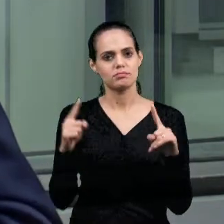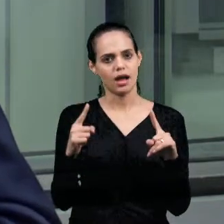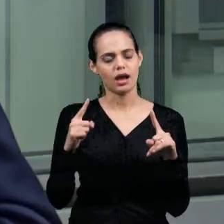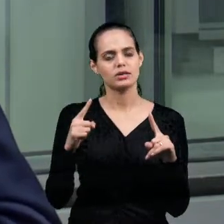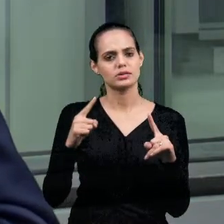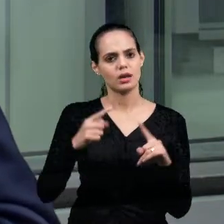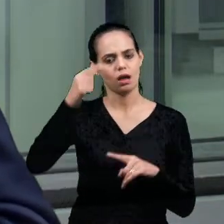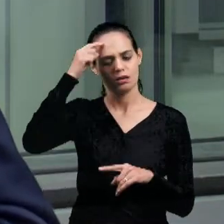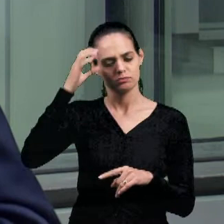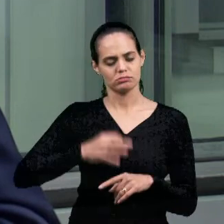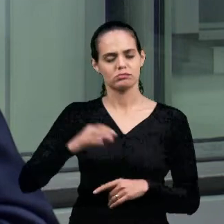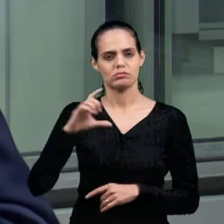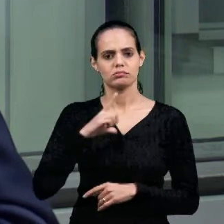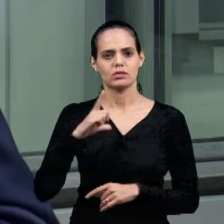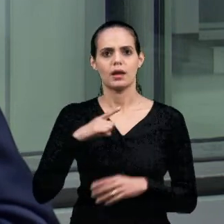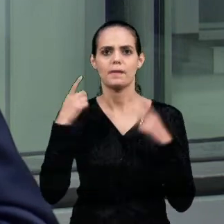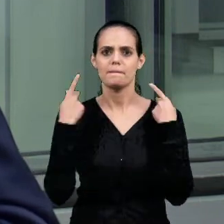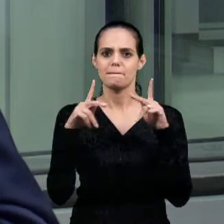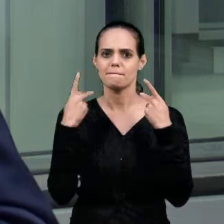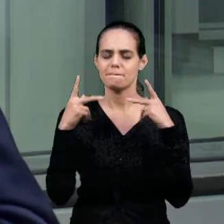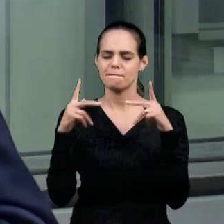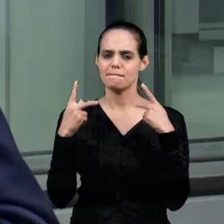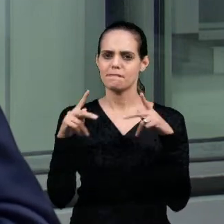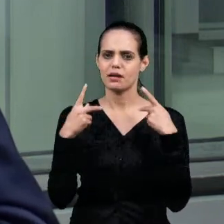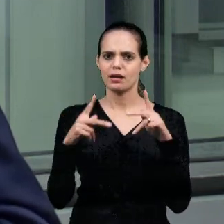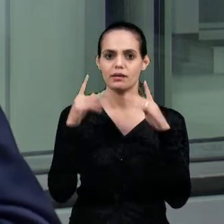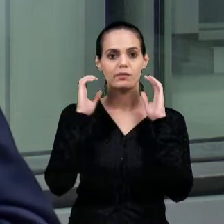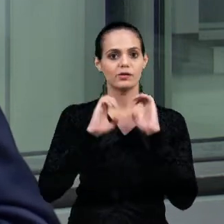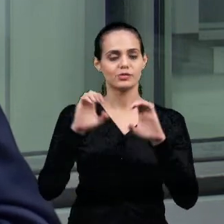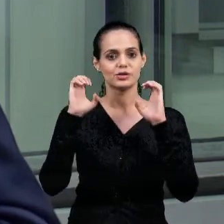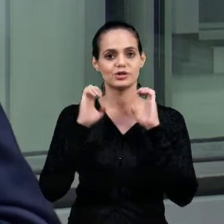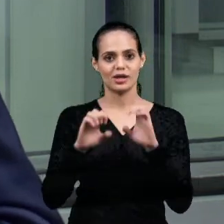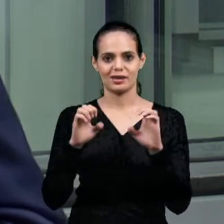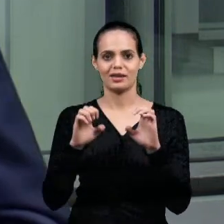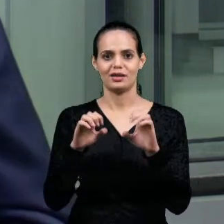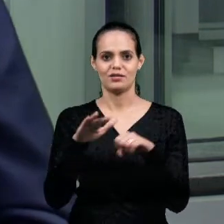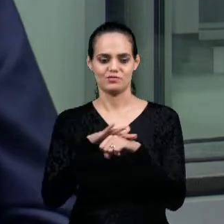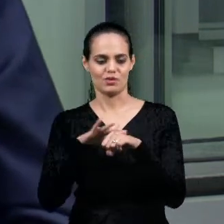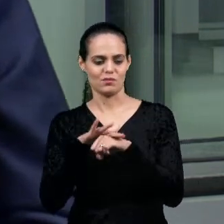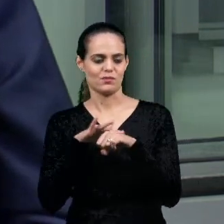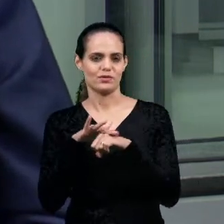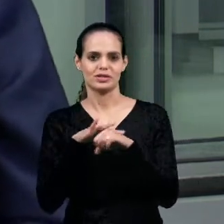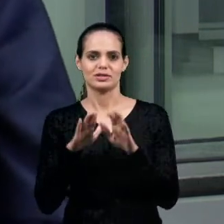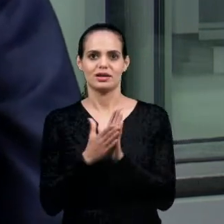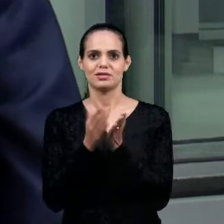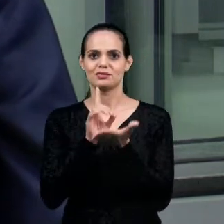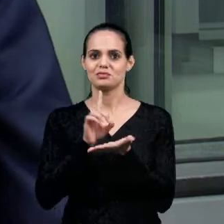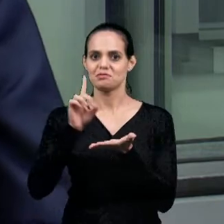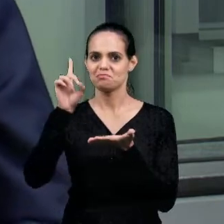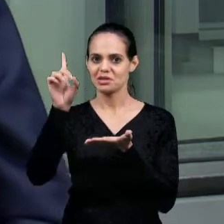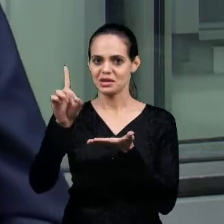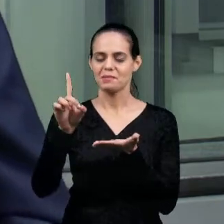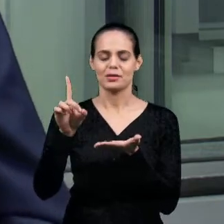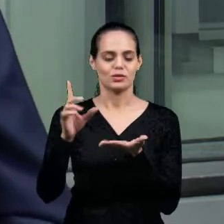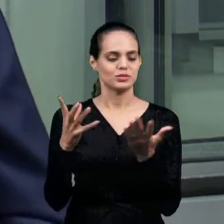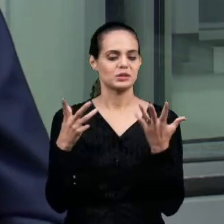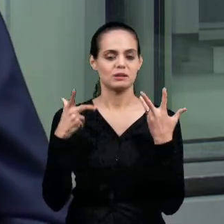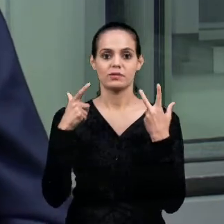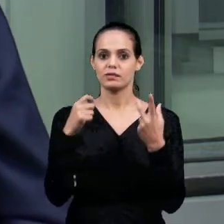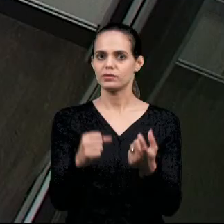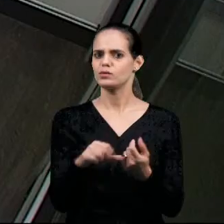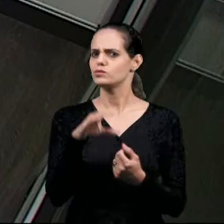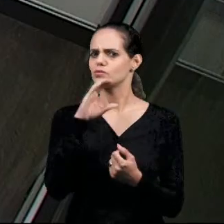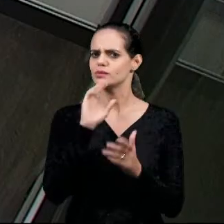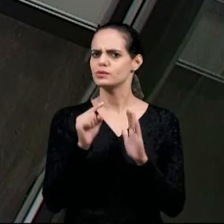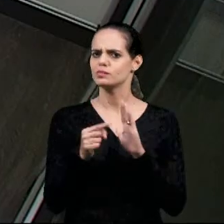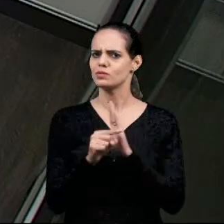Evangelho. E quando a gente conversa com ele sobre Bíblia, é uma enciclopédia, Isso. né? Mas mais do que isso, né?